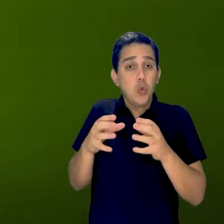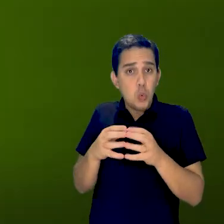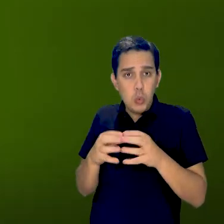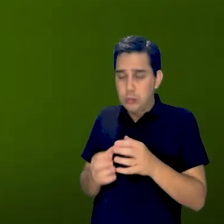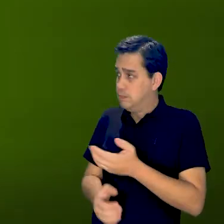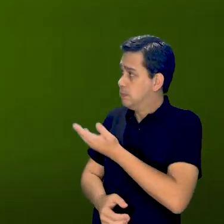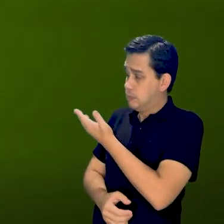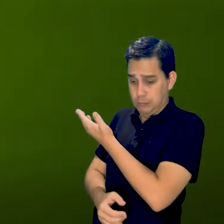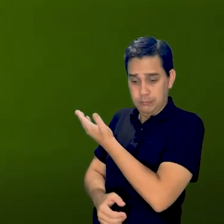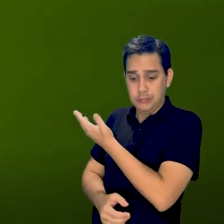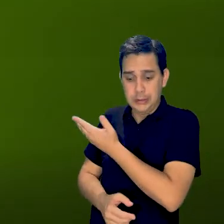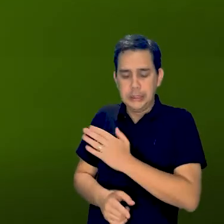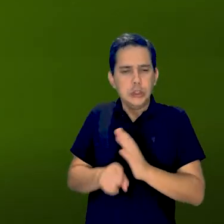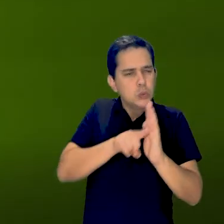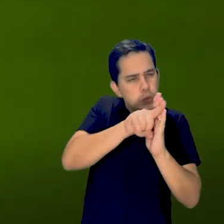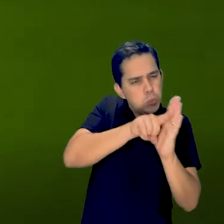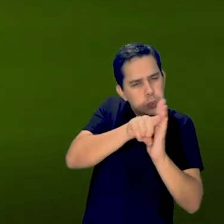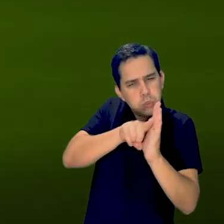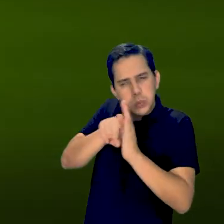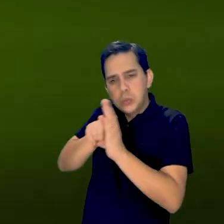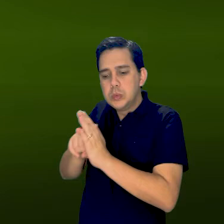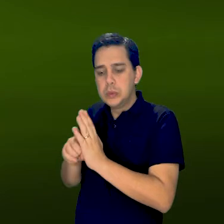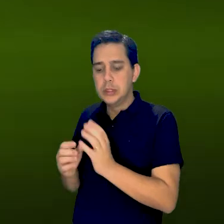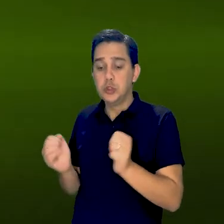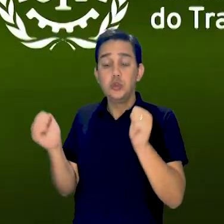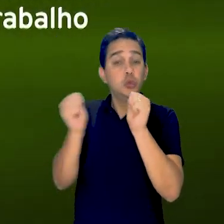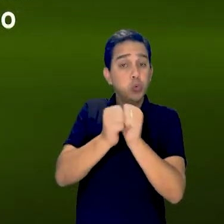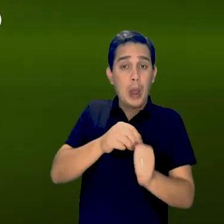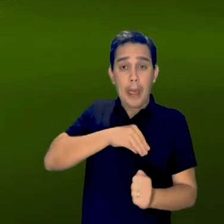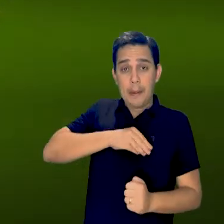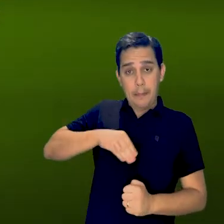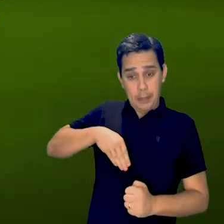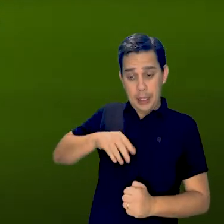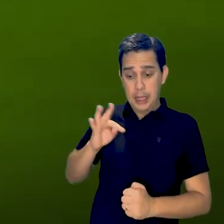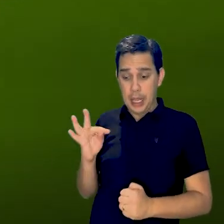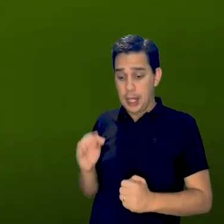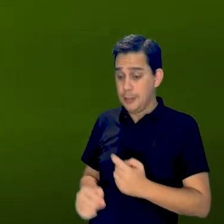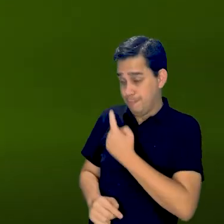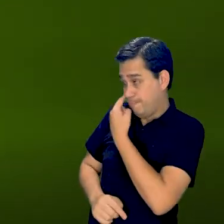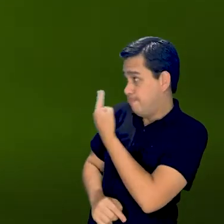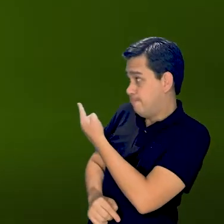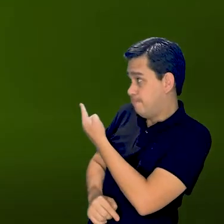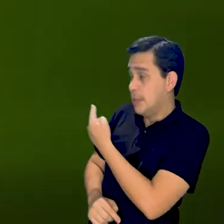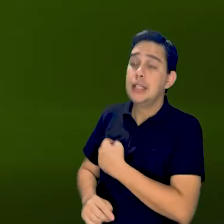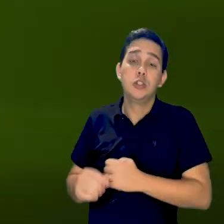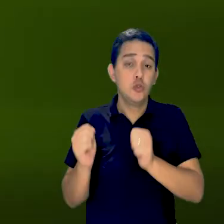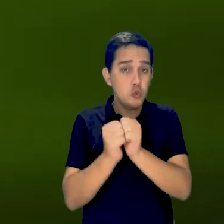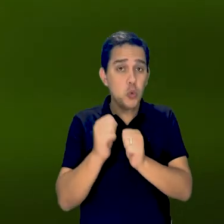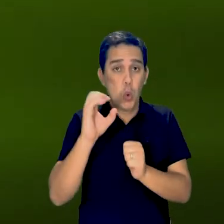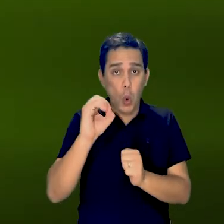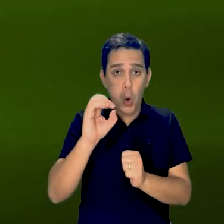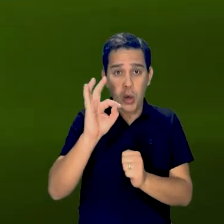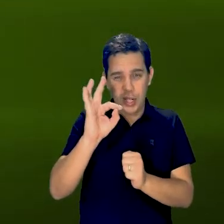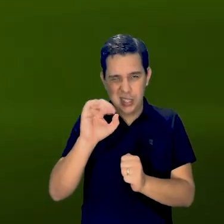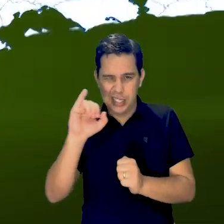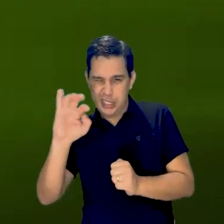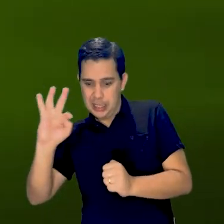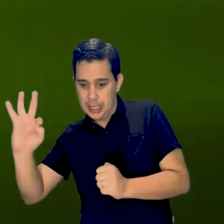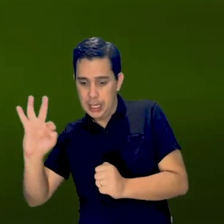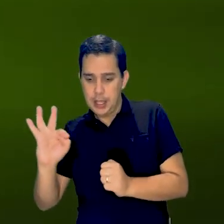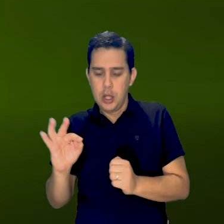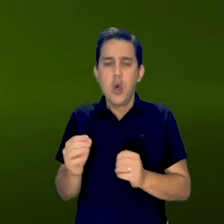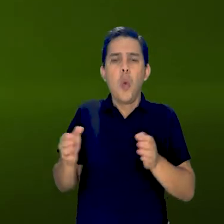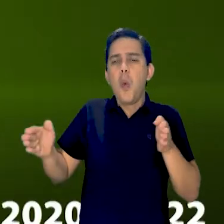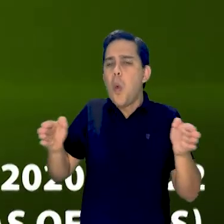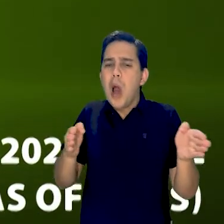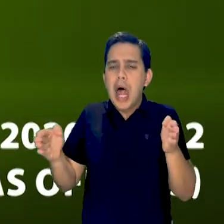Trabalho, desenvolvido pelo MPT em parceria com a Organização Internacional do Trabalho, OIT, entre